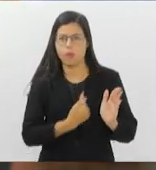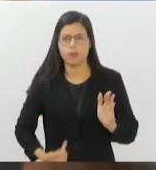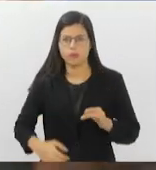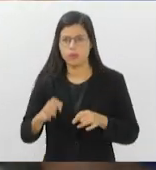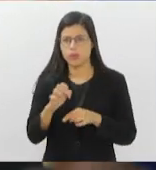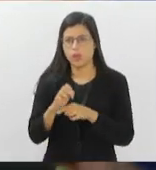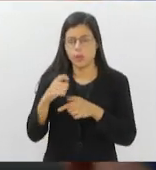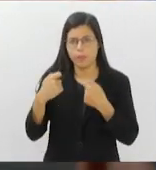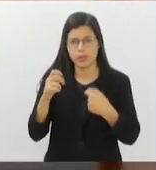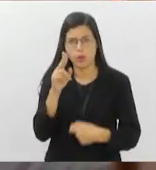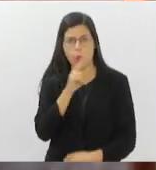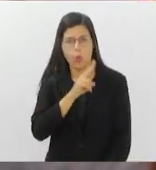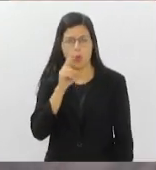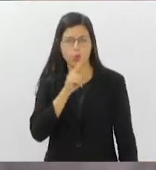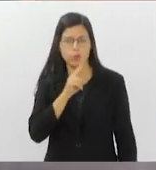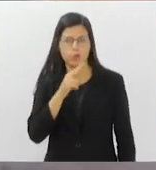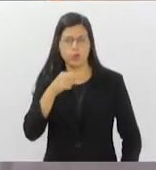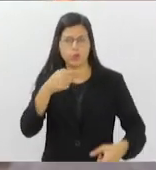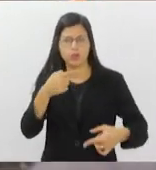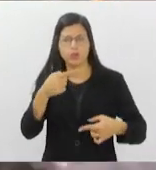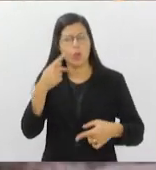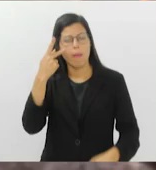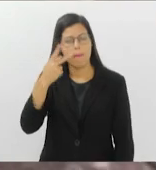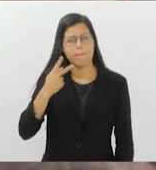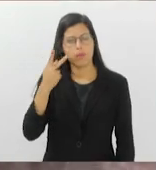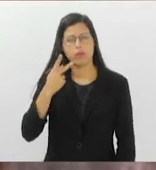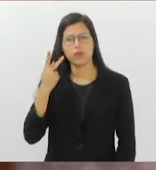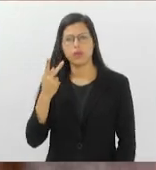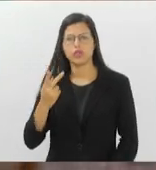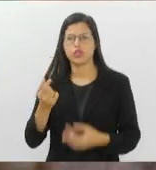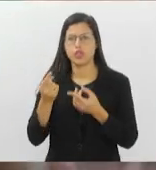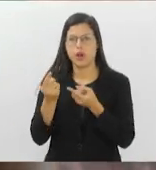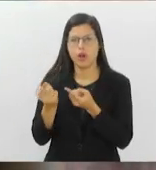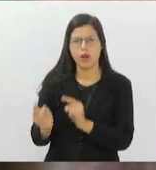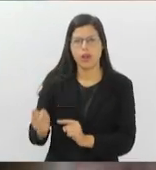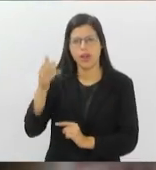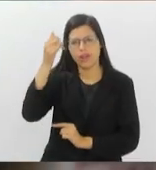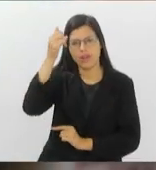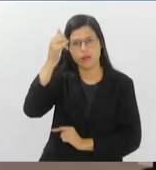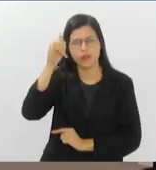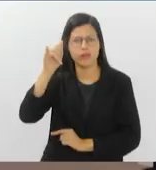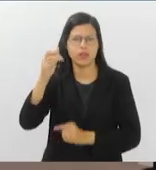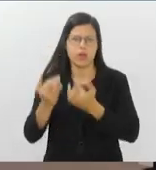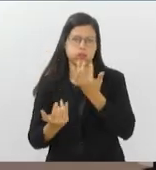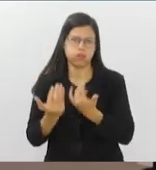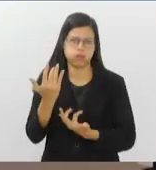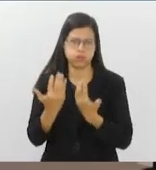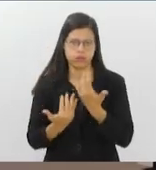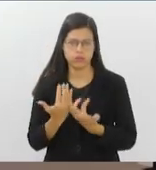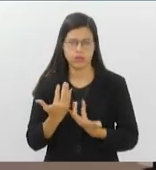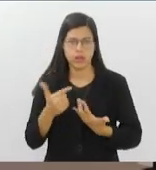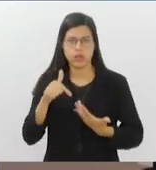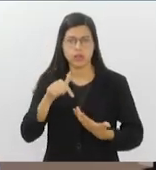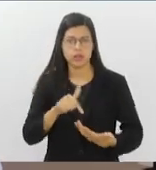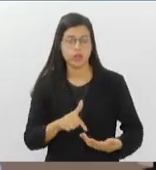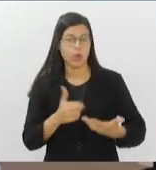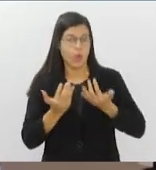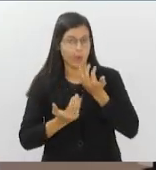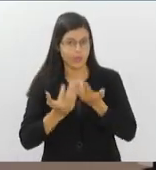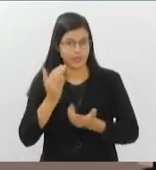implementar urgentemente uma política eficaz de prevenção e combate aos incêndios. Os incêndios florestais têm